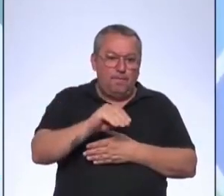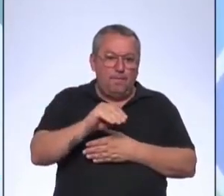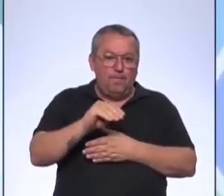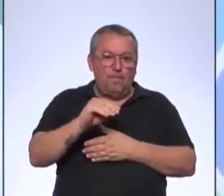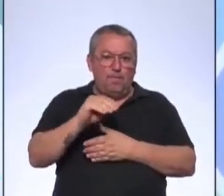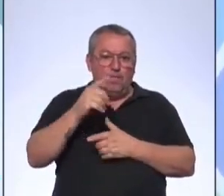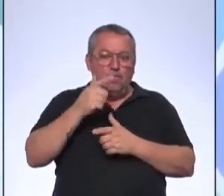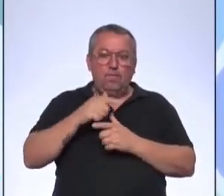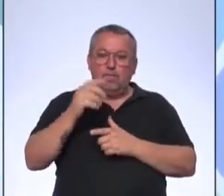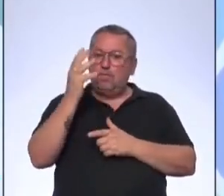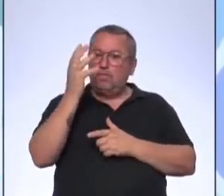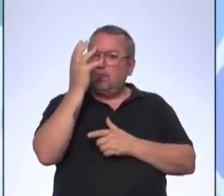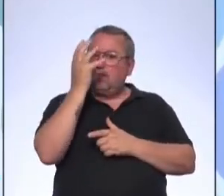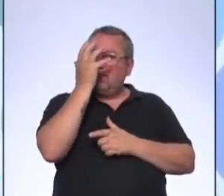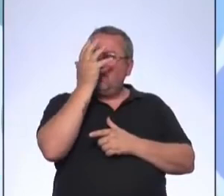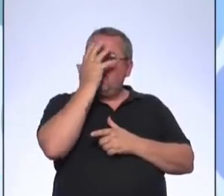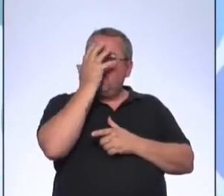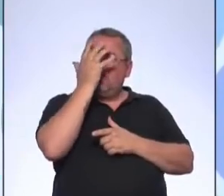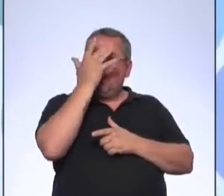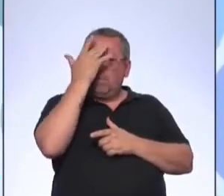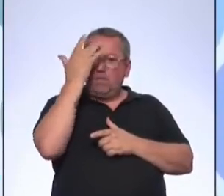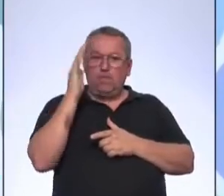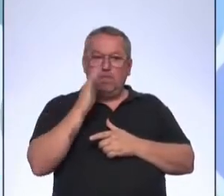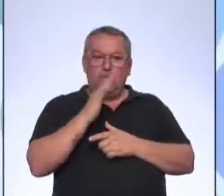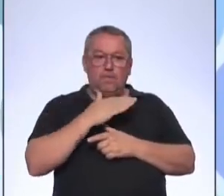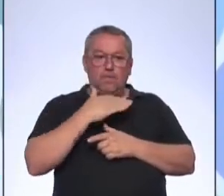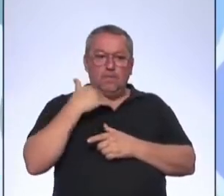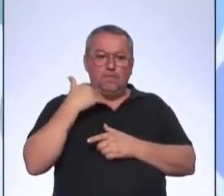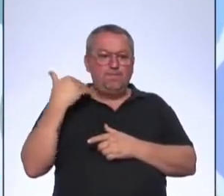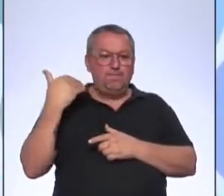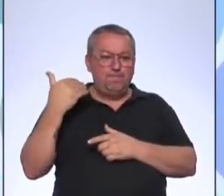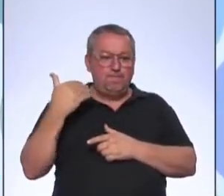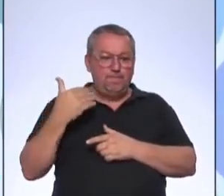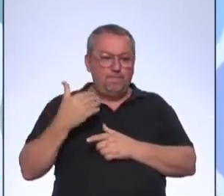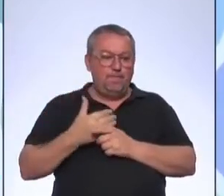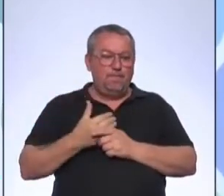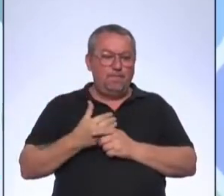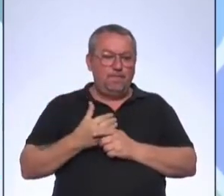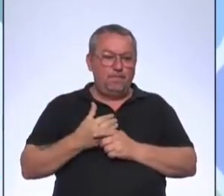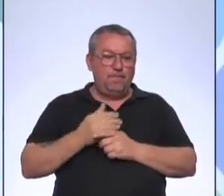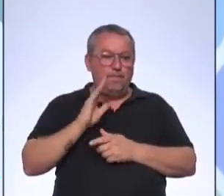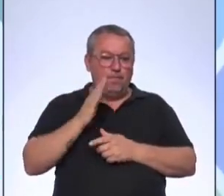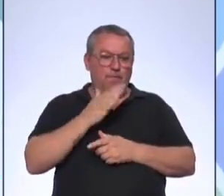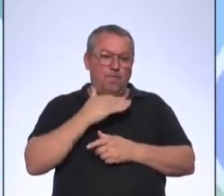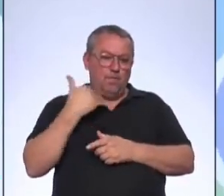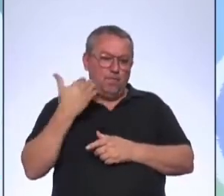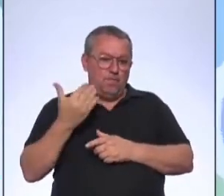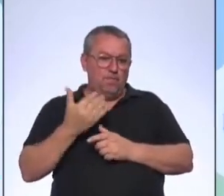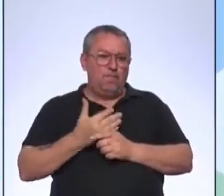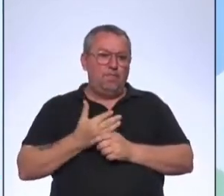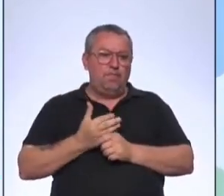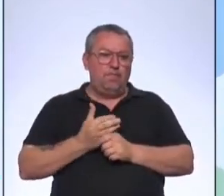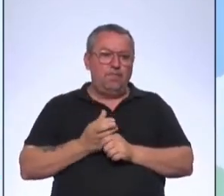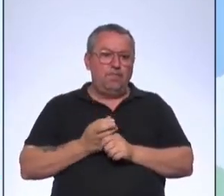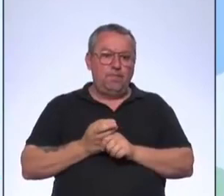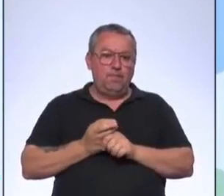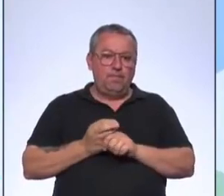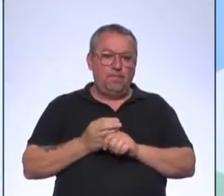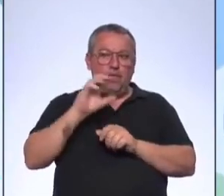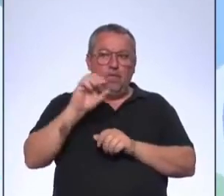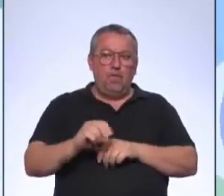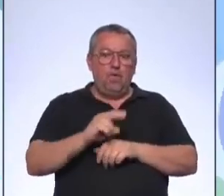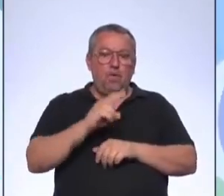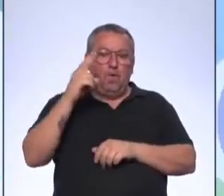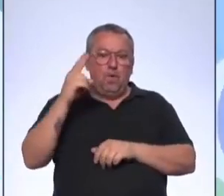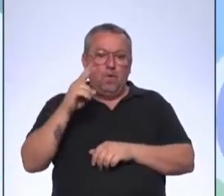sobre o rosto do falecido, daquela pessoa que acabou de falecer. Ou